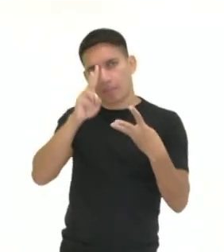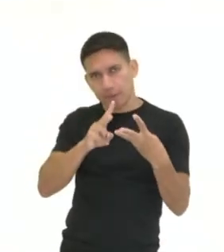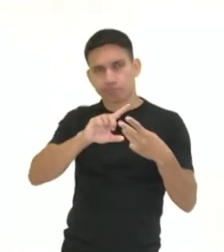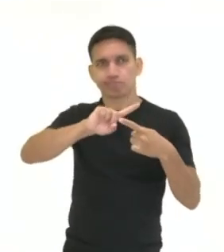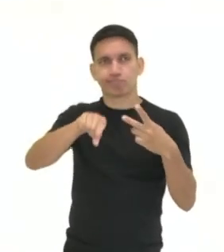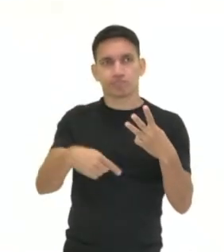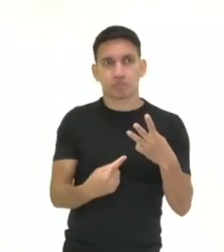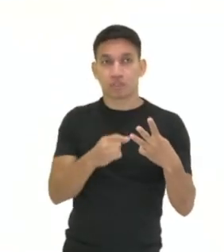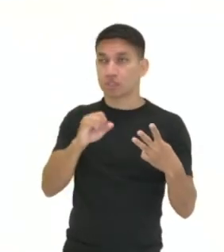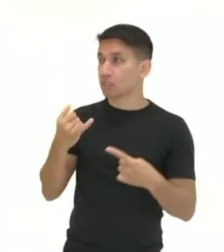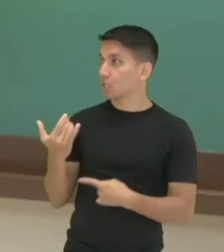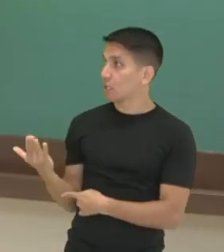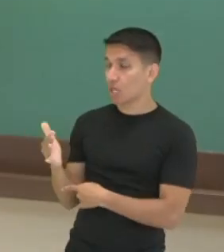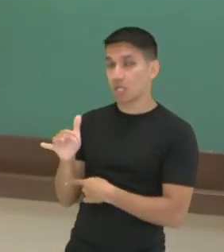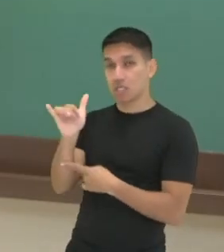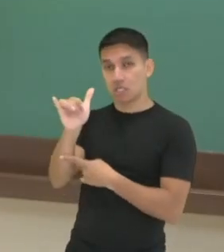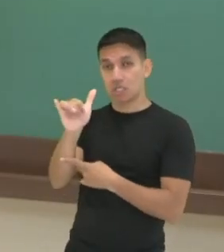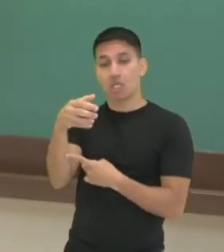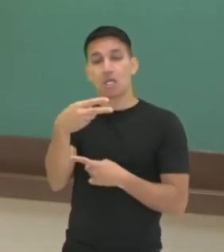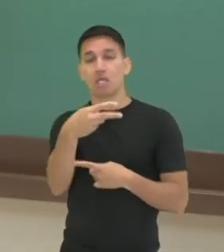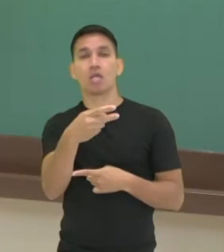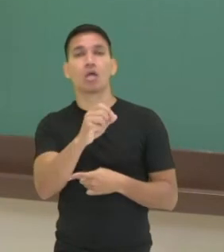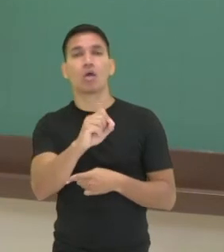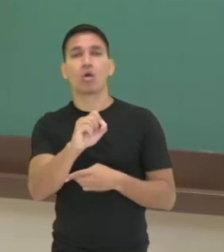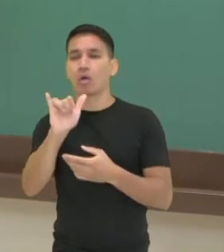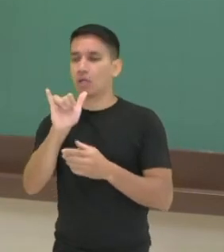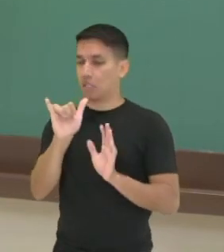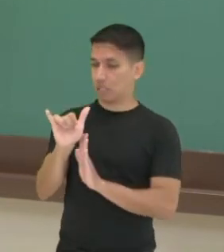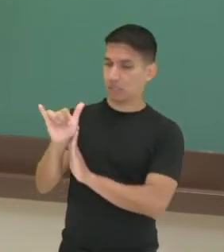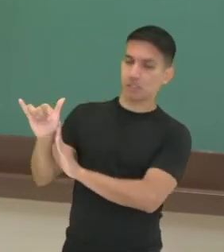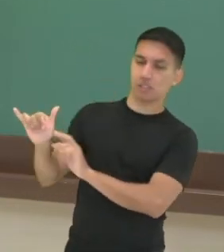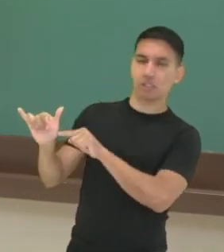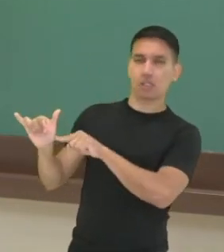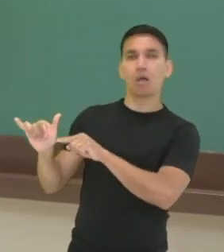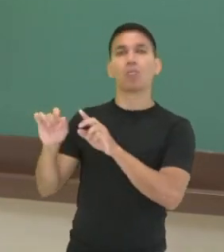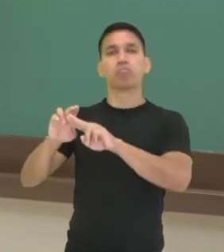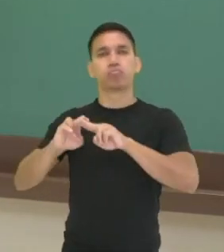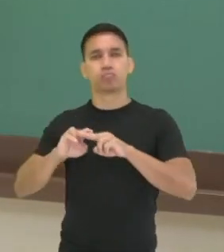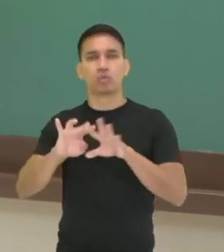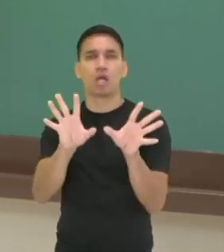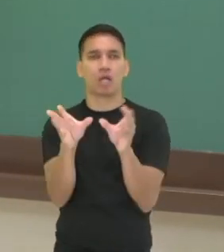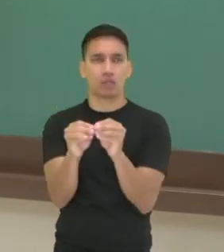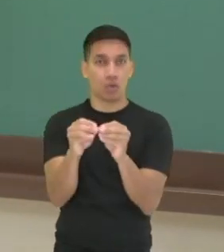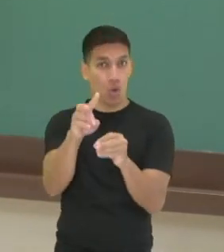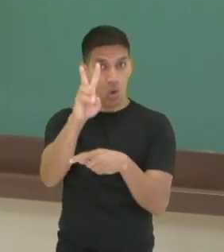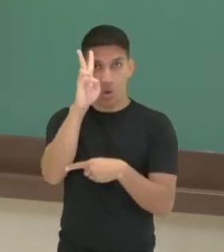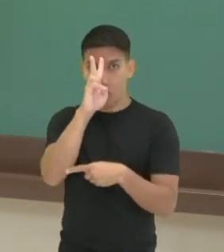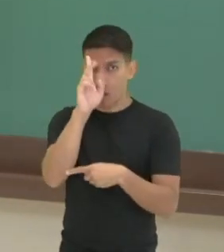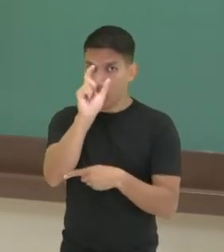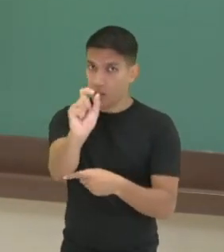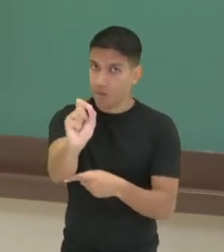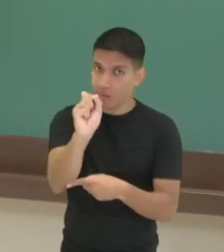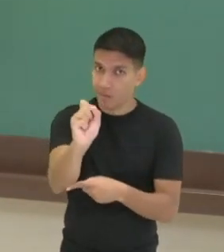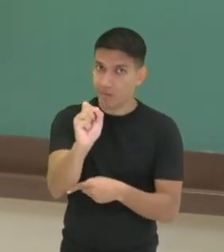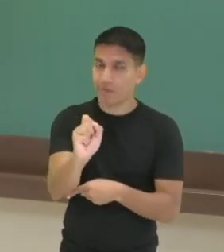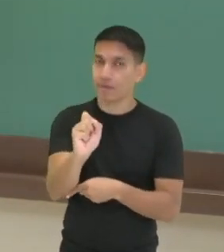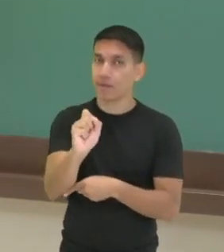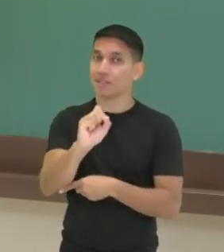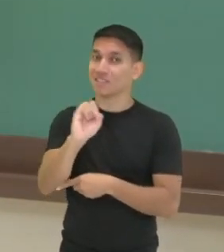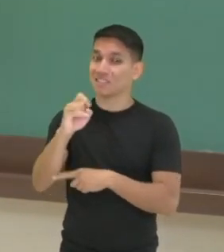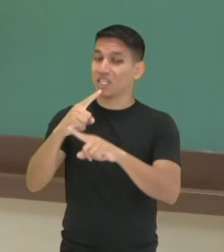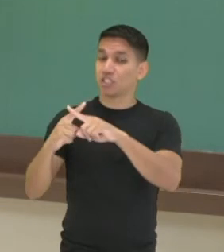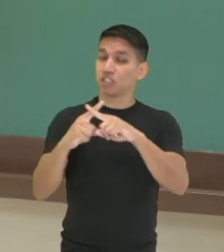eu tenho o y igual isolado y, a equação reduzida. Relembrando, o que multiplica x é o